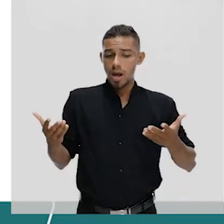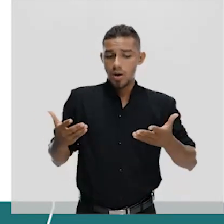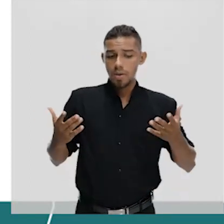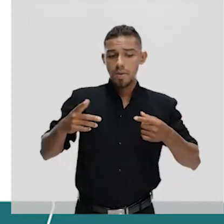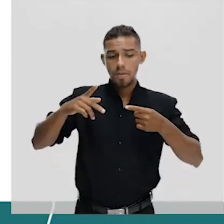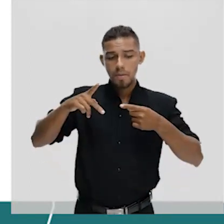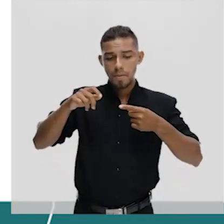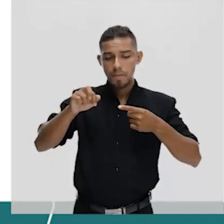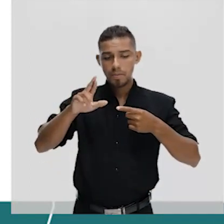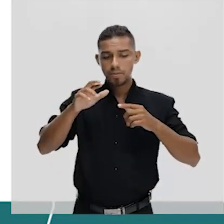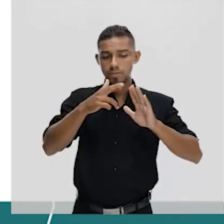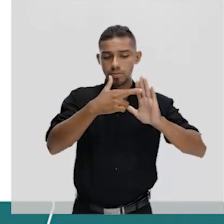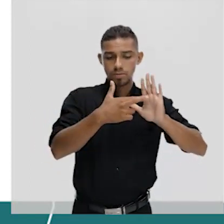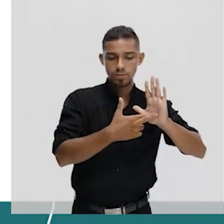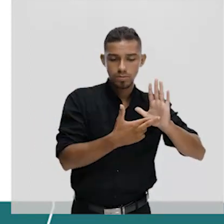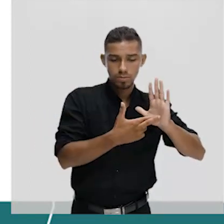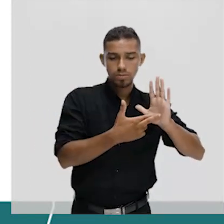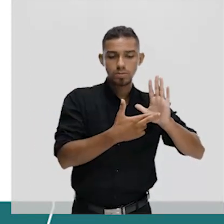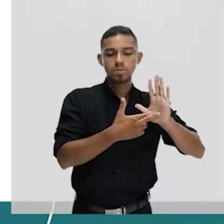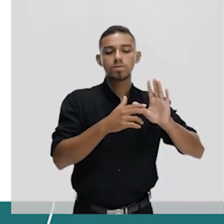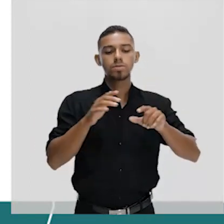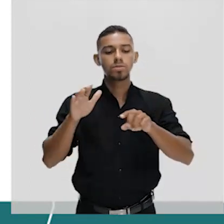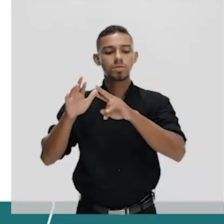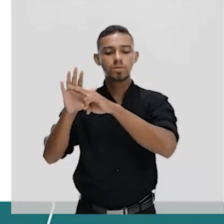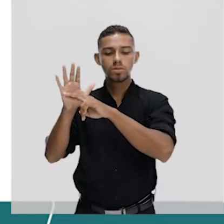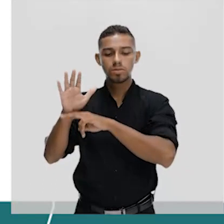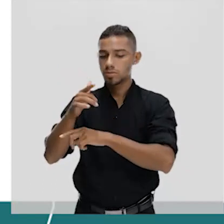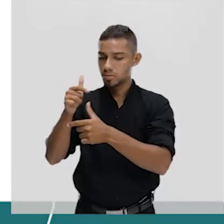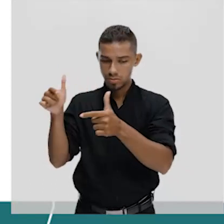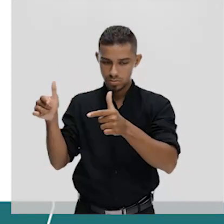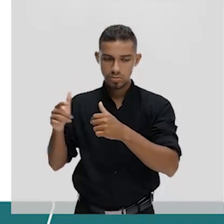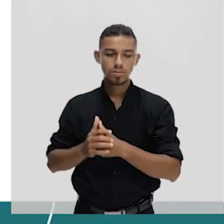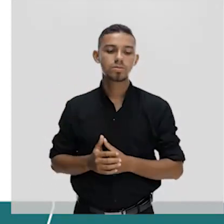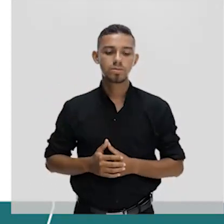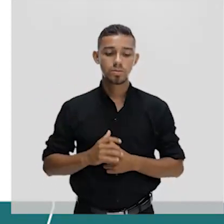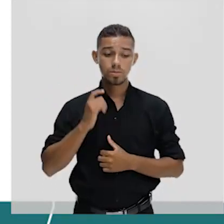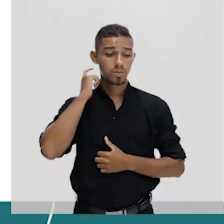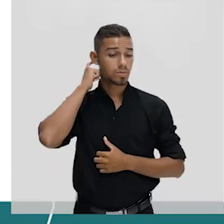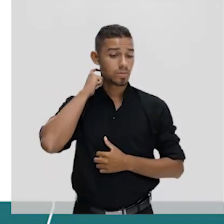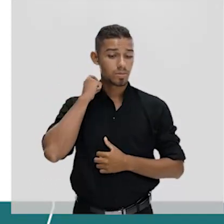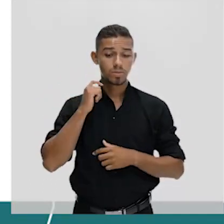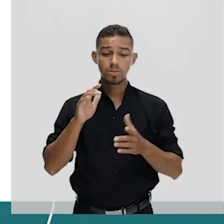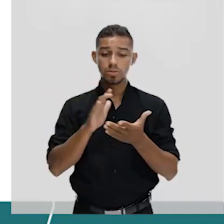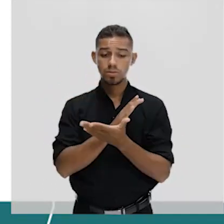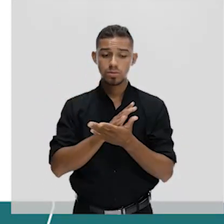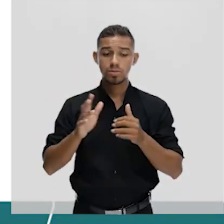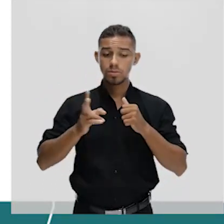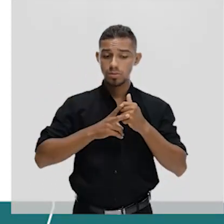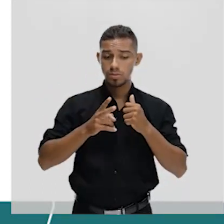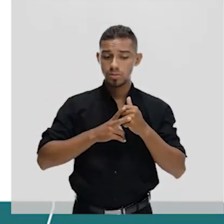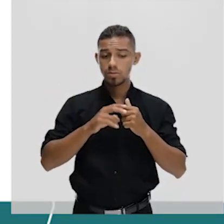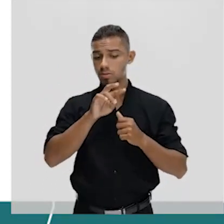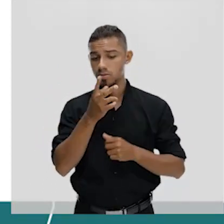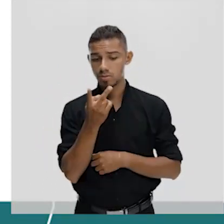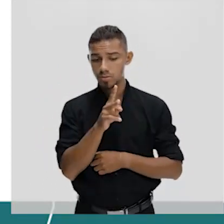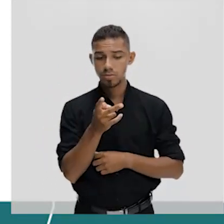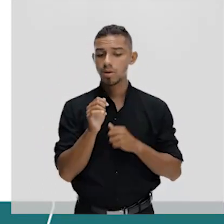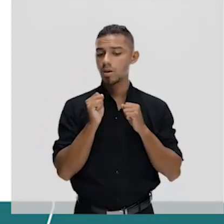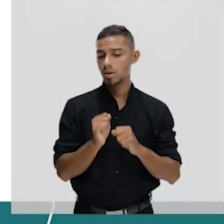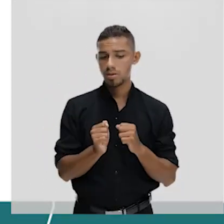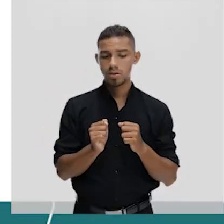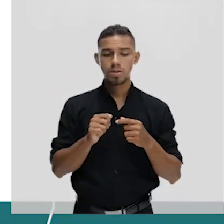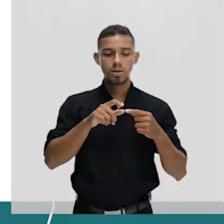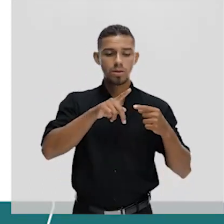Muitos verbos apresentam duas formas de particípio, ou duplo particípio. O particípio regular e o particípio